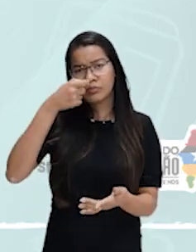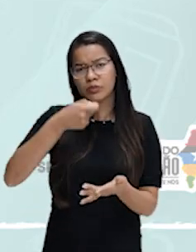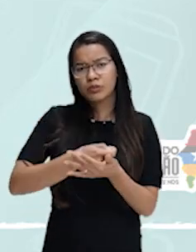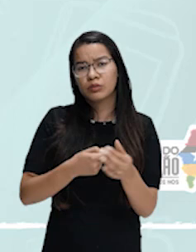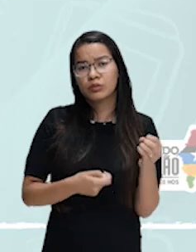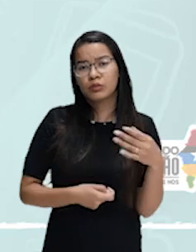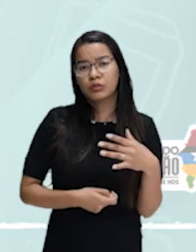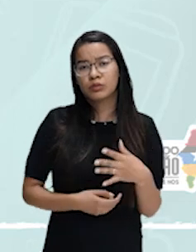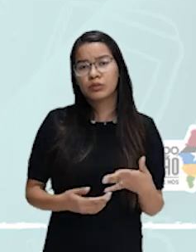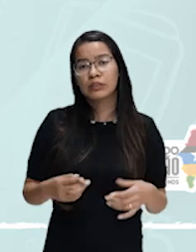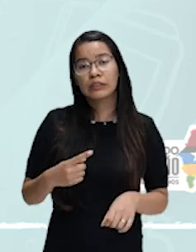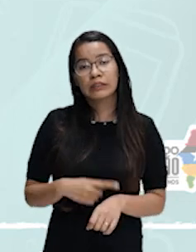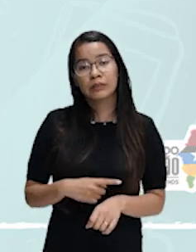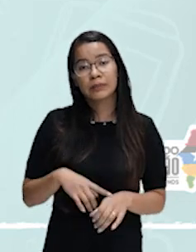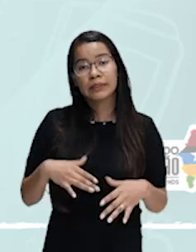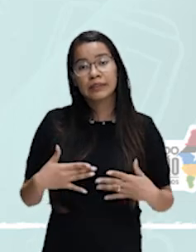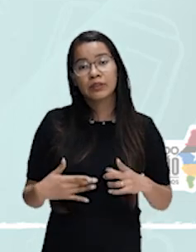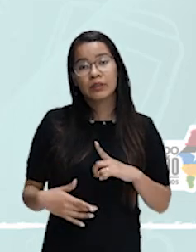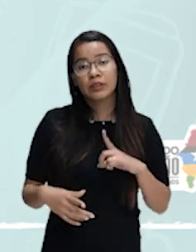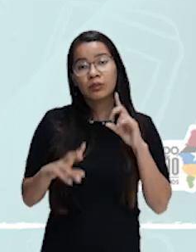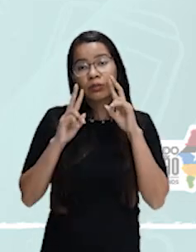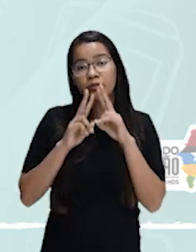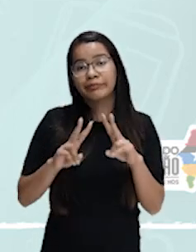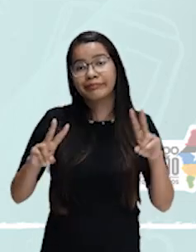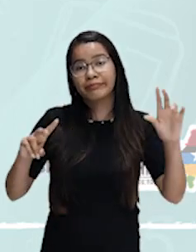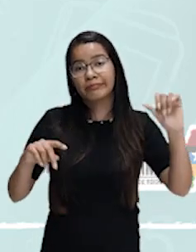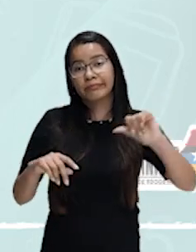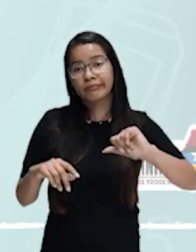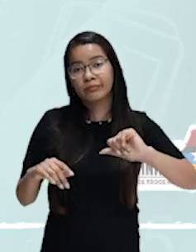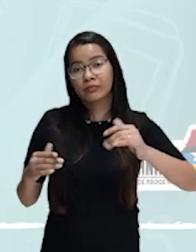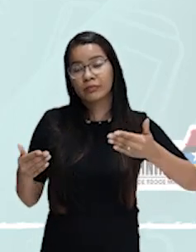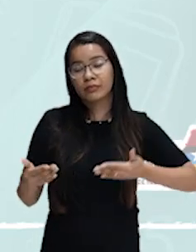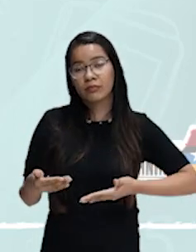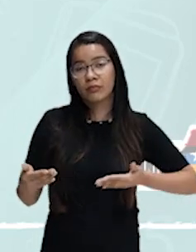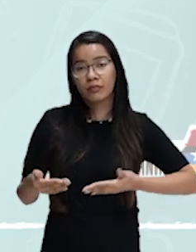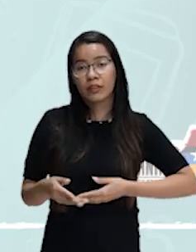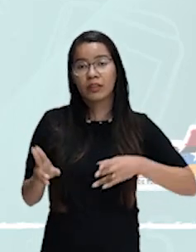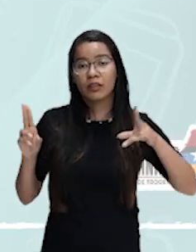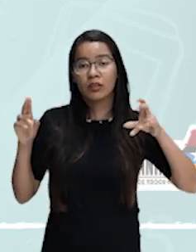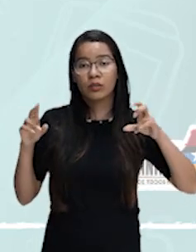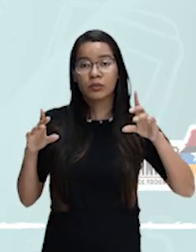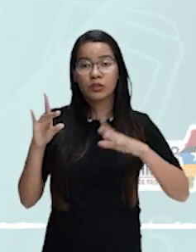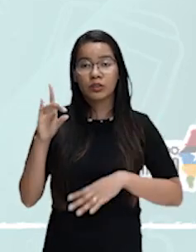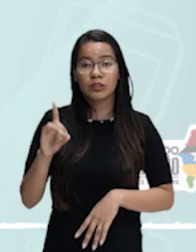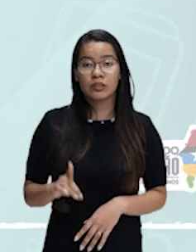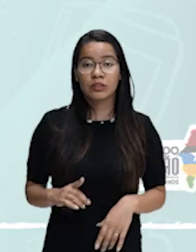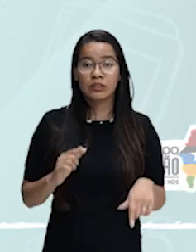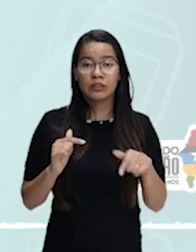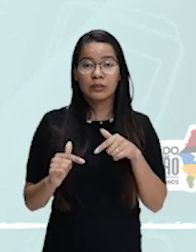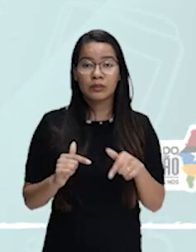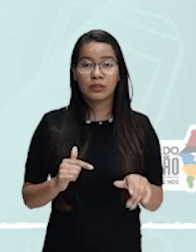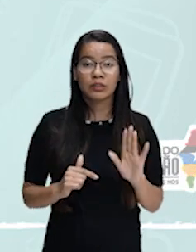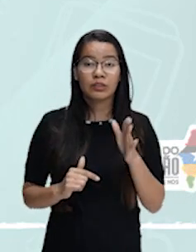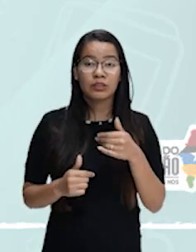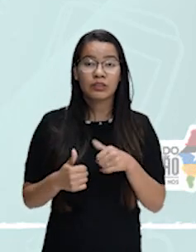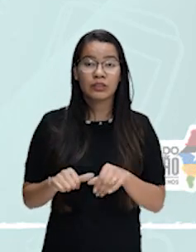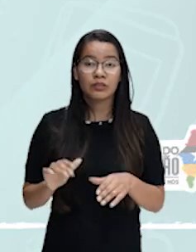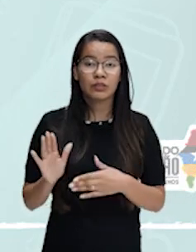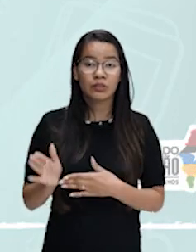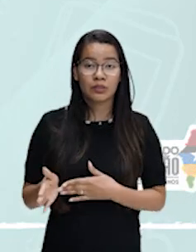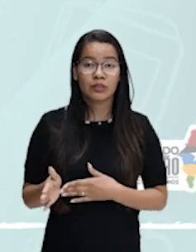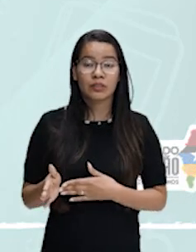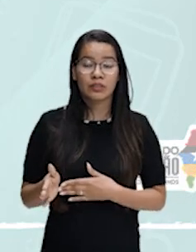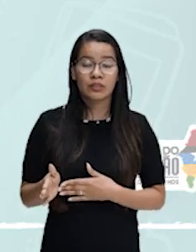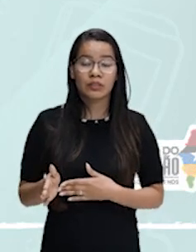novo tempo. Ou seja, existe uma visão negativa agora sobre direitos trabalhistas que já estavam